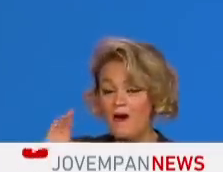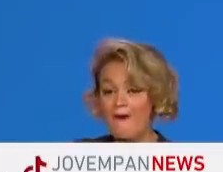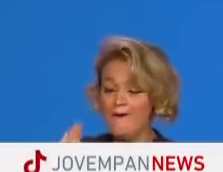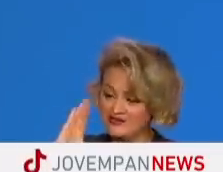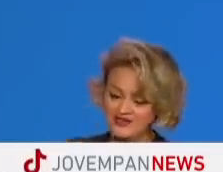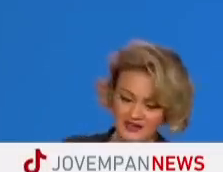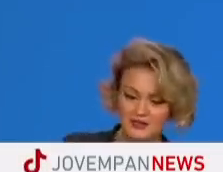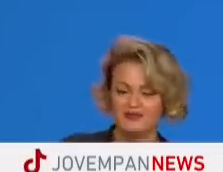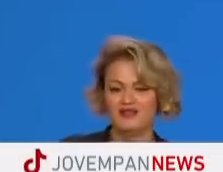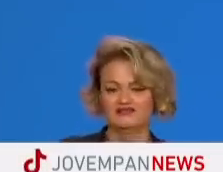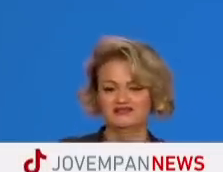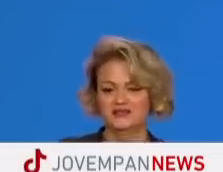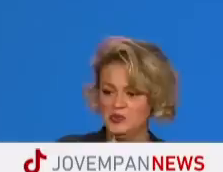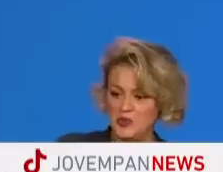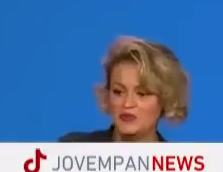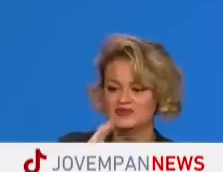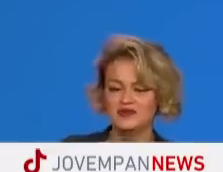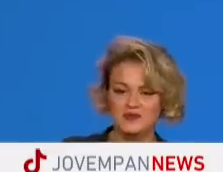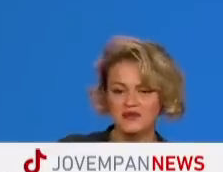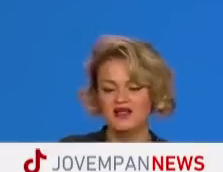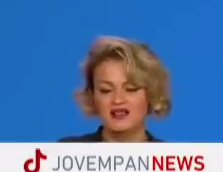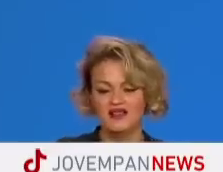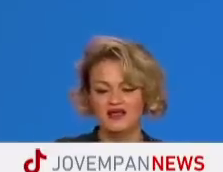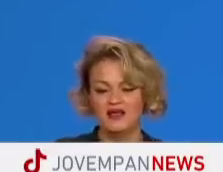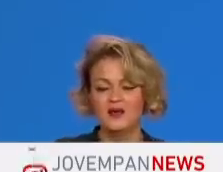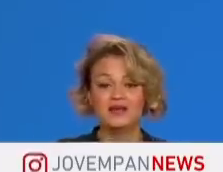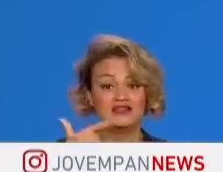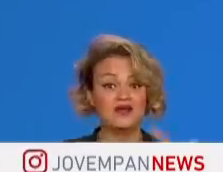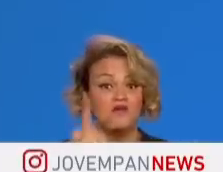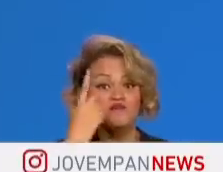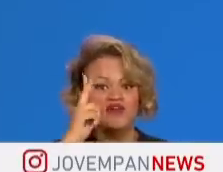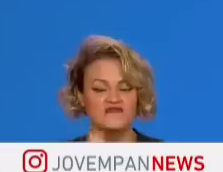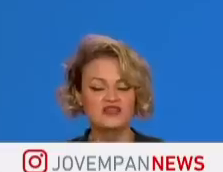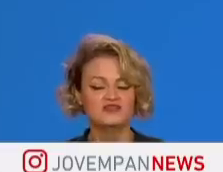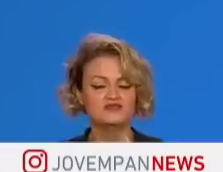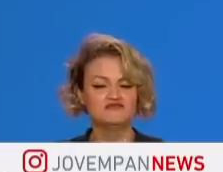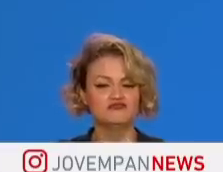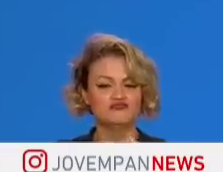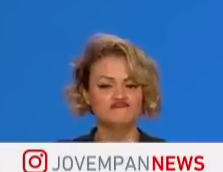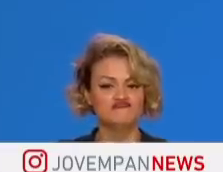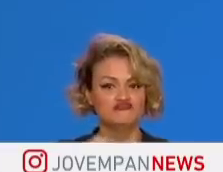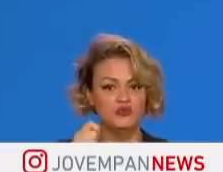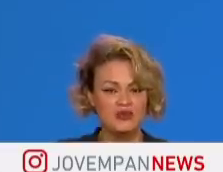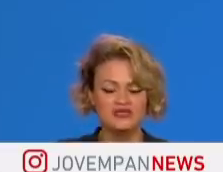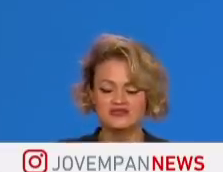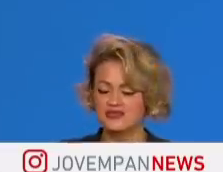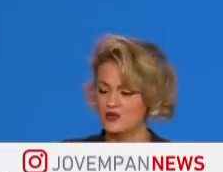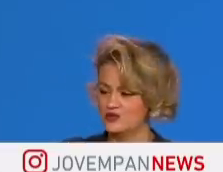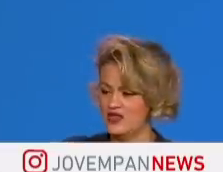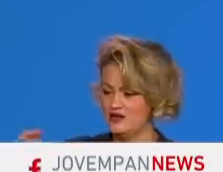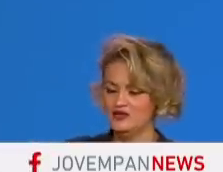Um conselheiro dessa empresa, para trabalhar uma vez por mês, ganha 200 mil